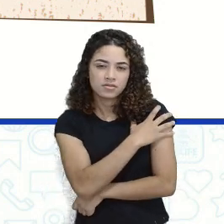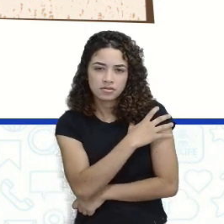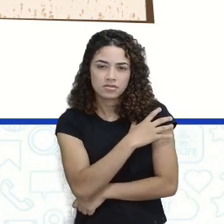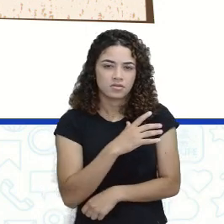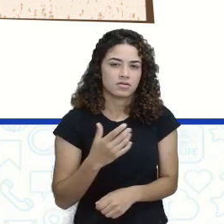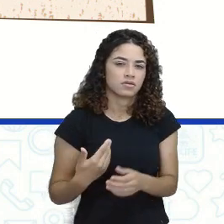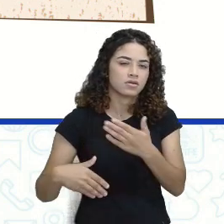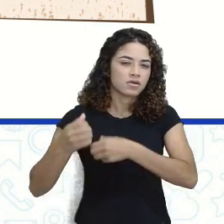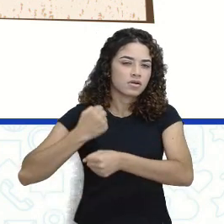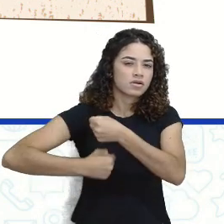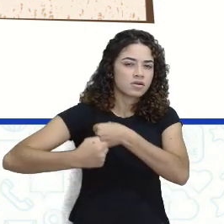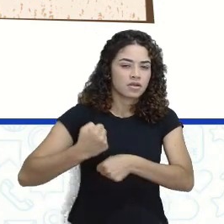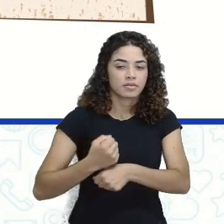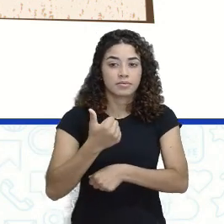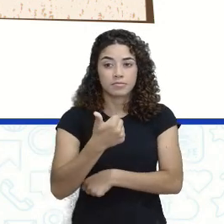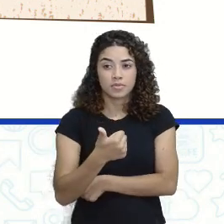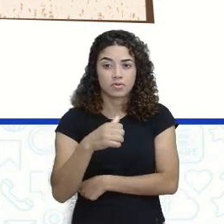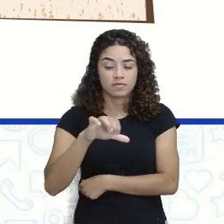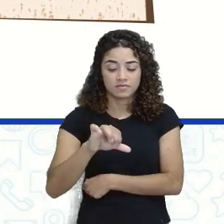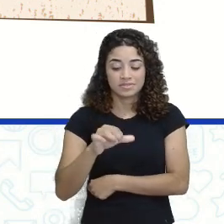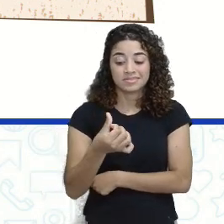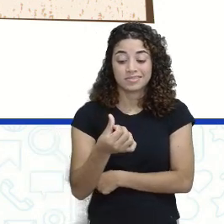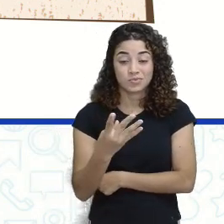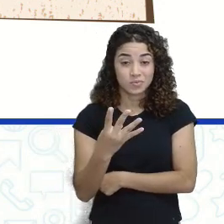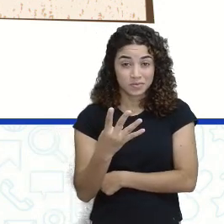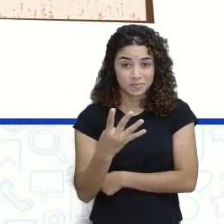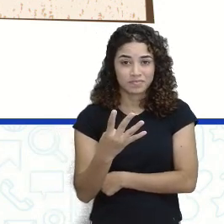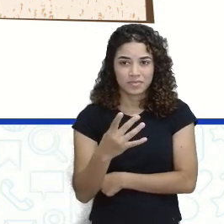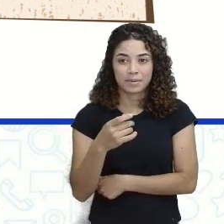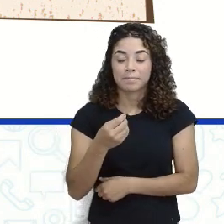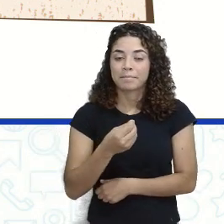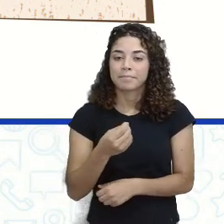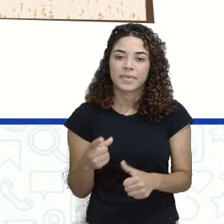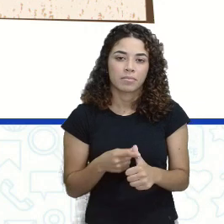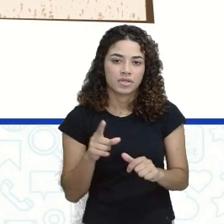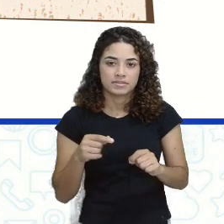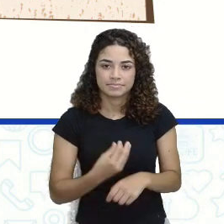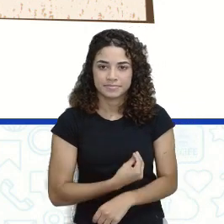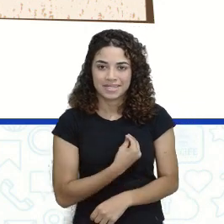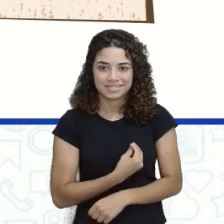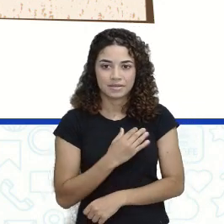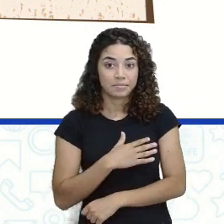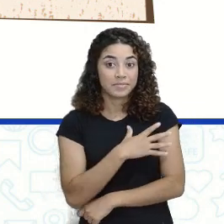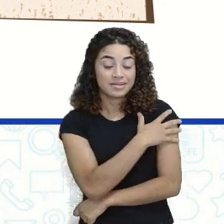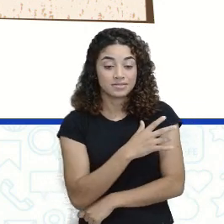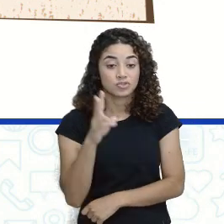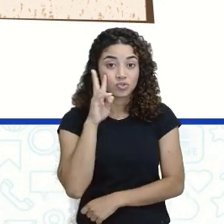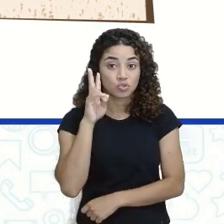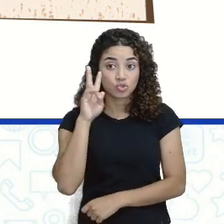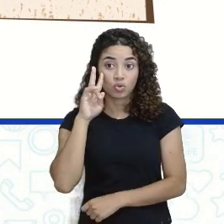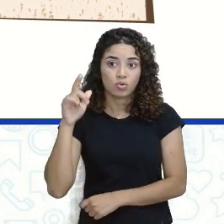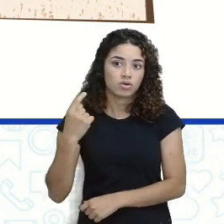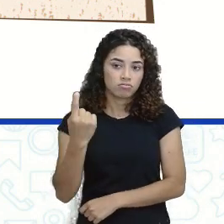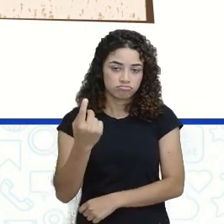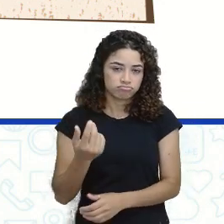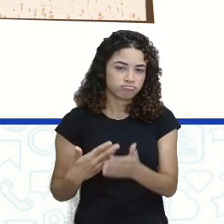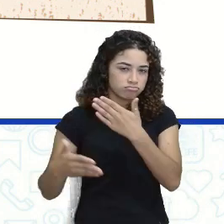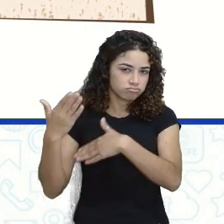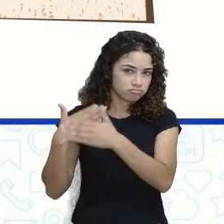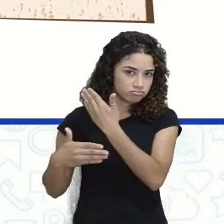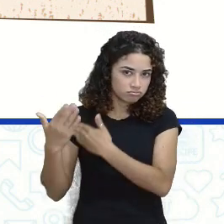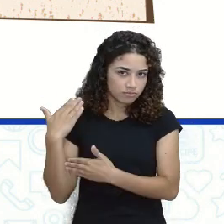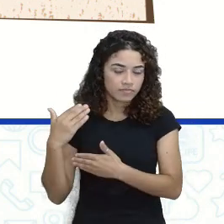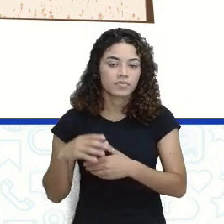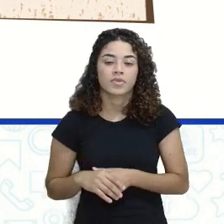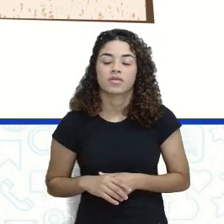1964? Primeiro, a questão da presença militar na história republicana. Vejam, a gente